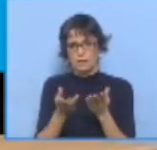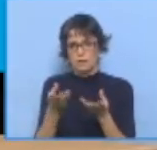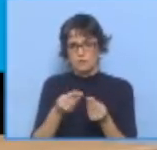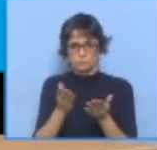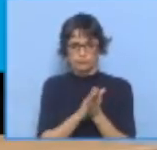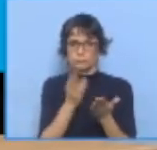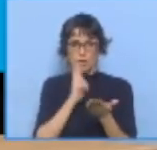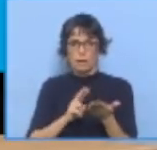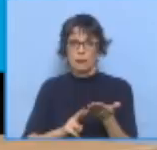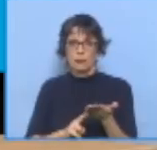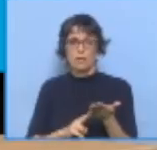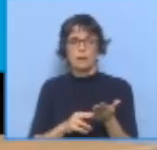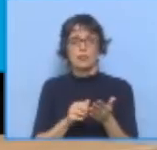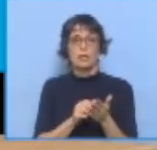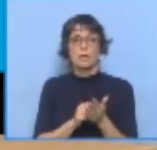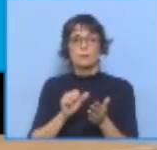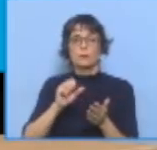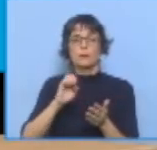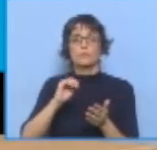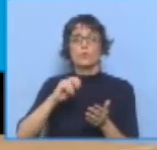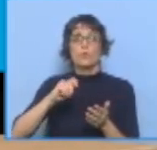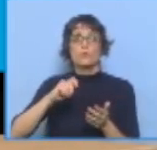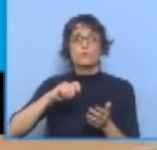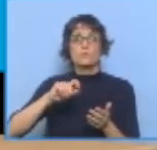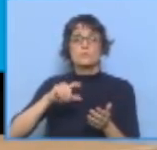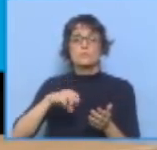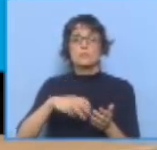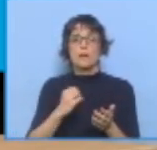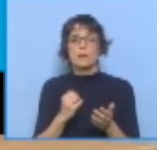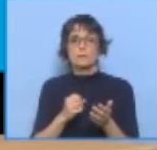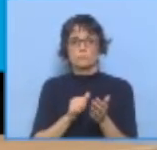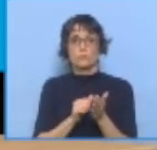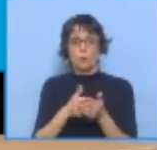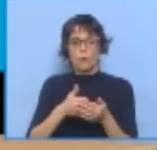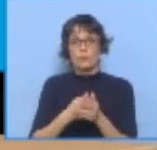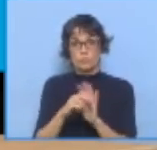4 Evangelhos, servindo-nos dele e fazermos a tradução no estado em que ela se